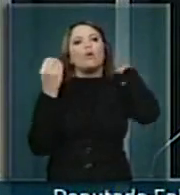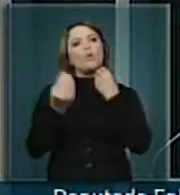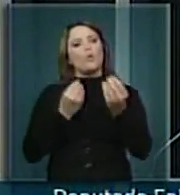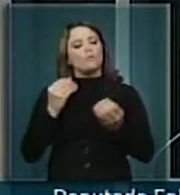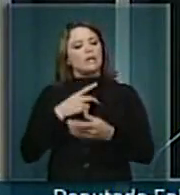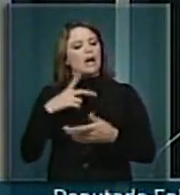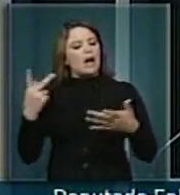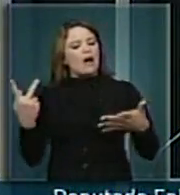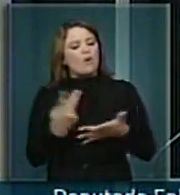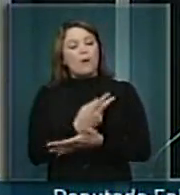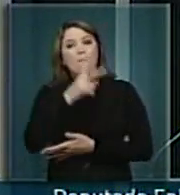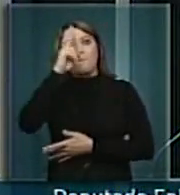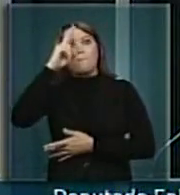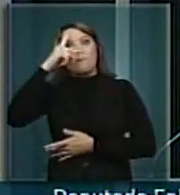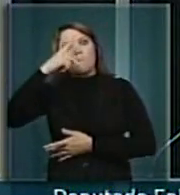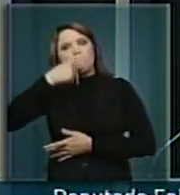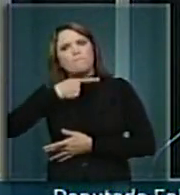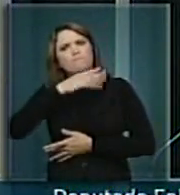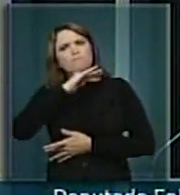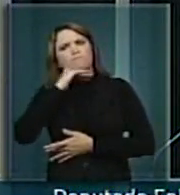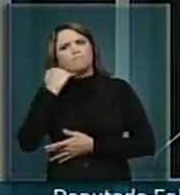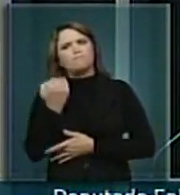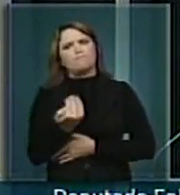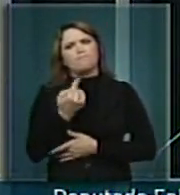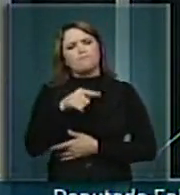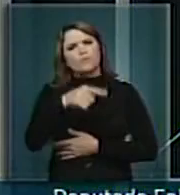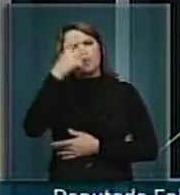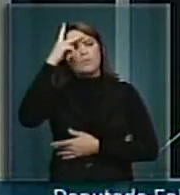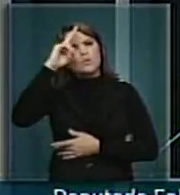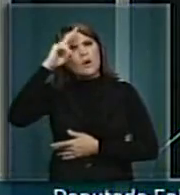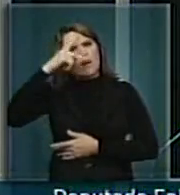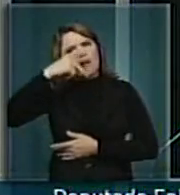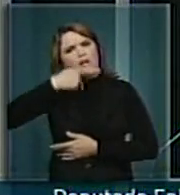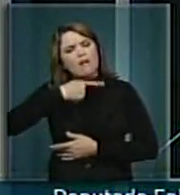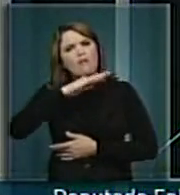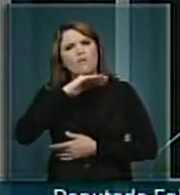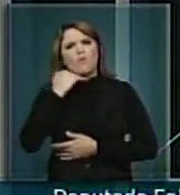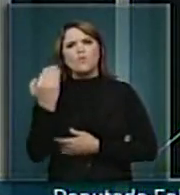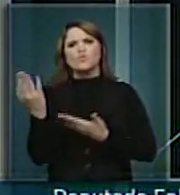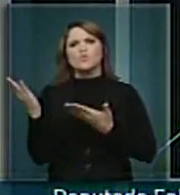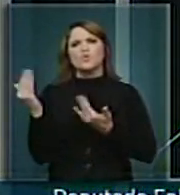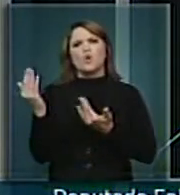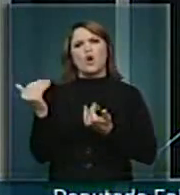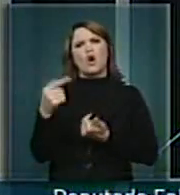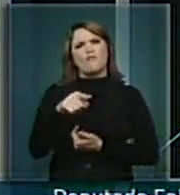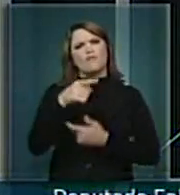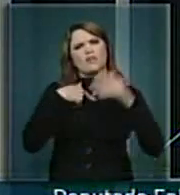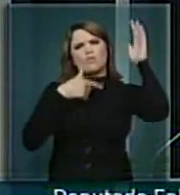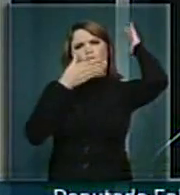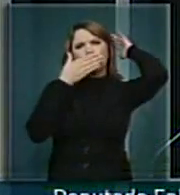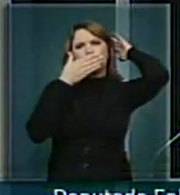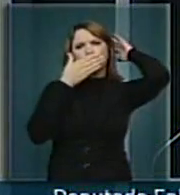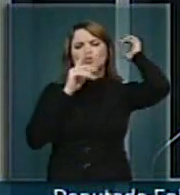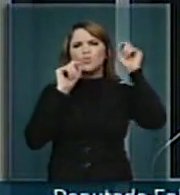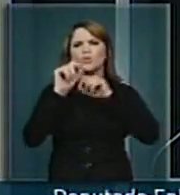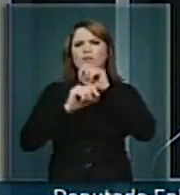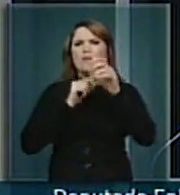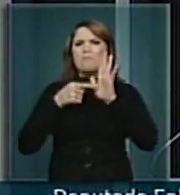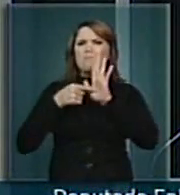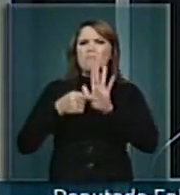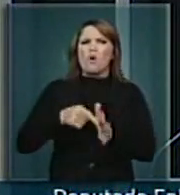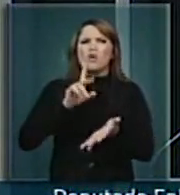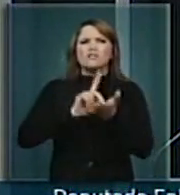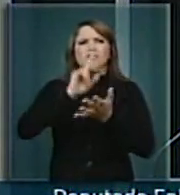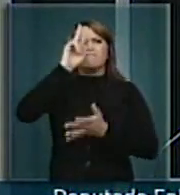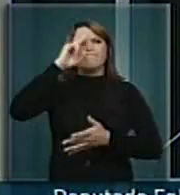o índice de suicídio entre esses índios, alguns adolescentes. O gesto individual extremo